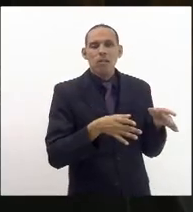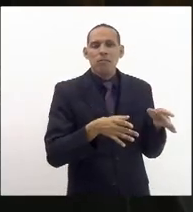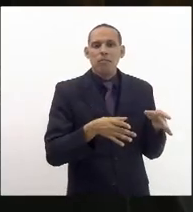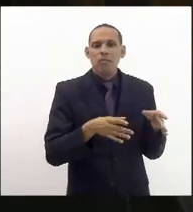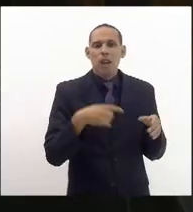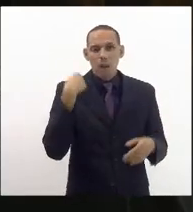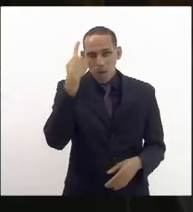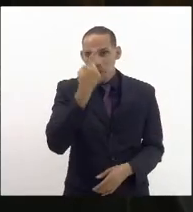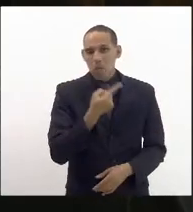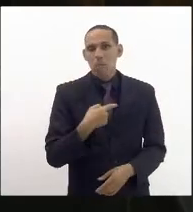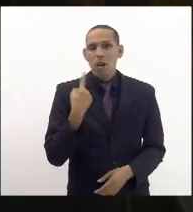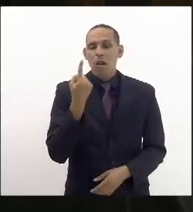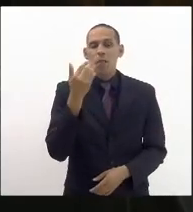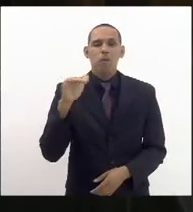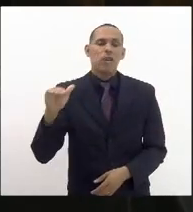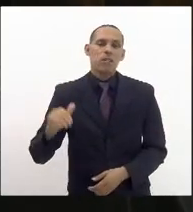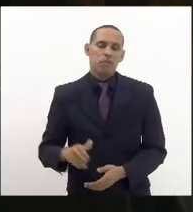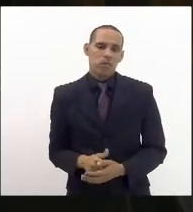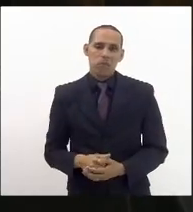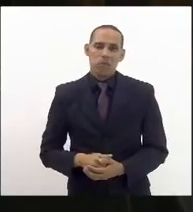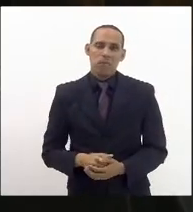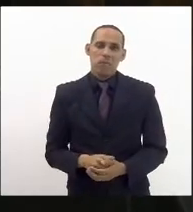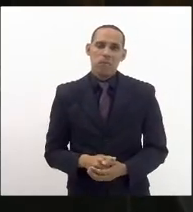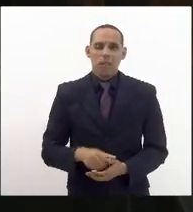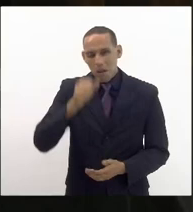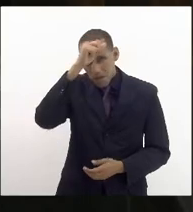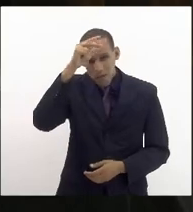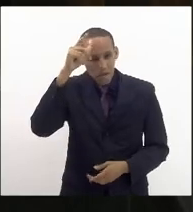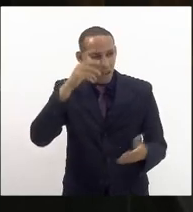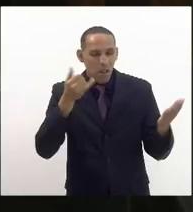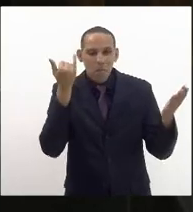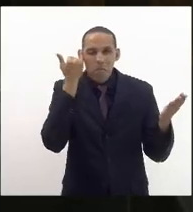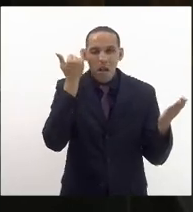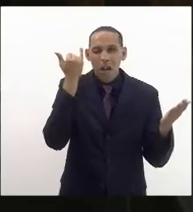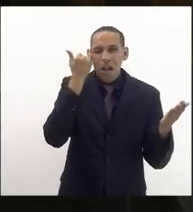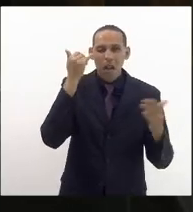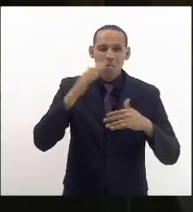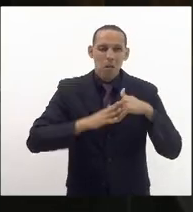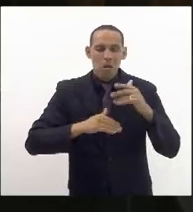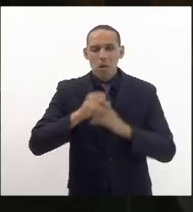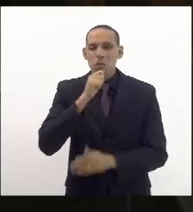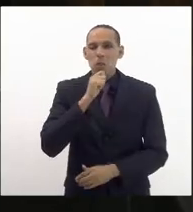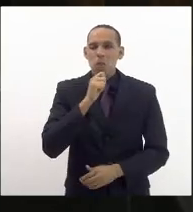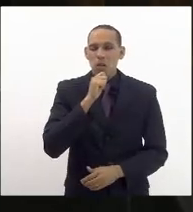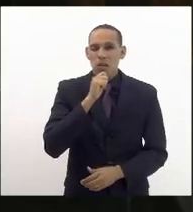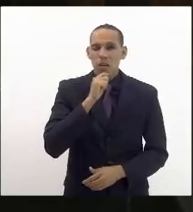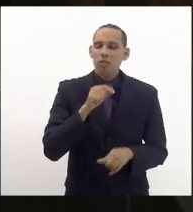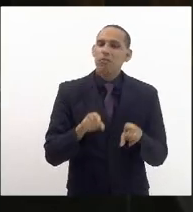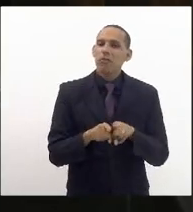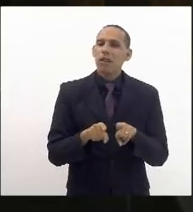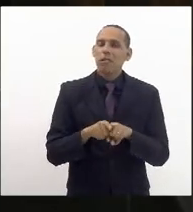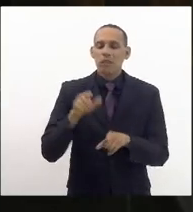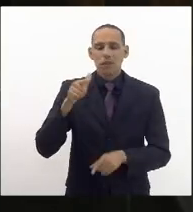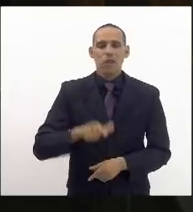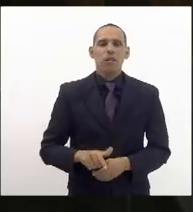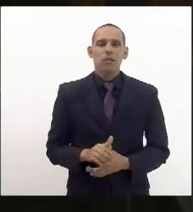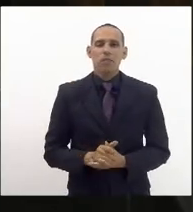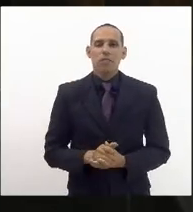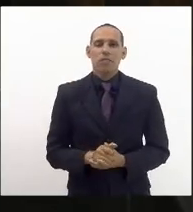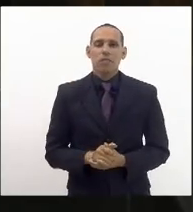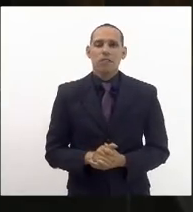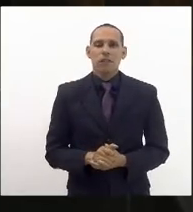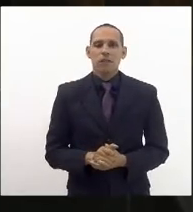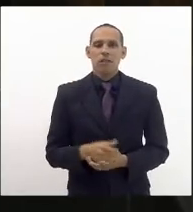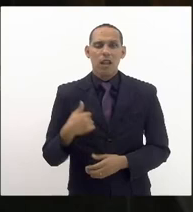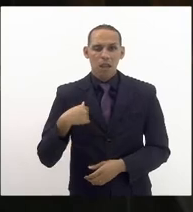de 1h30. Prefeito preguiçoso, incompetente, e mais uma vez, não